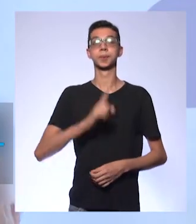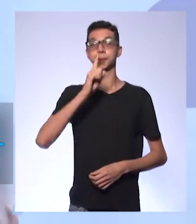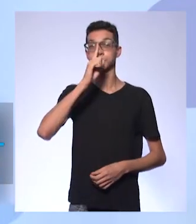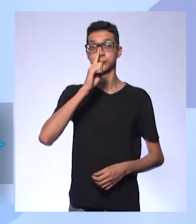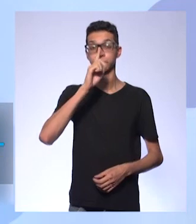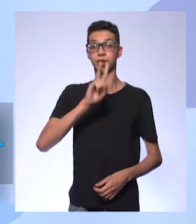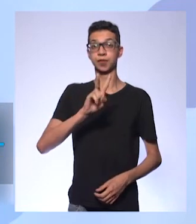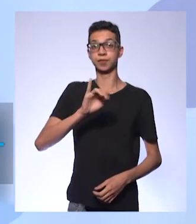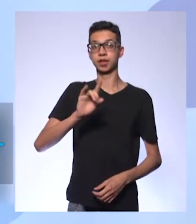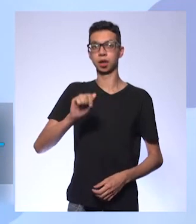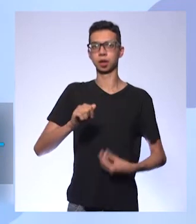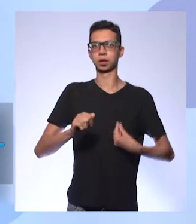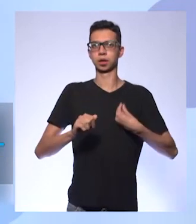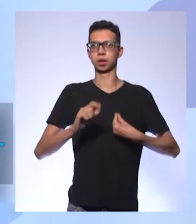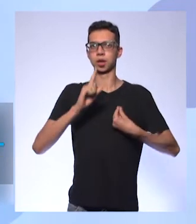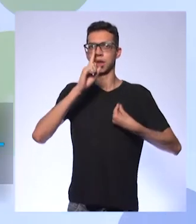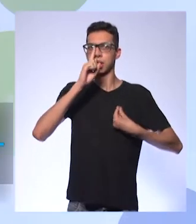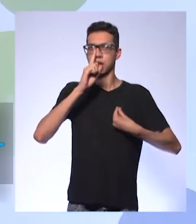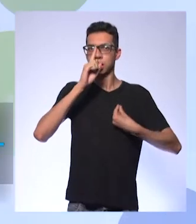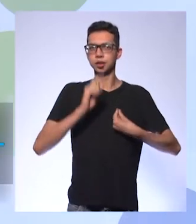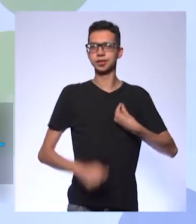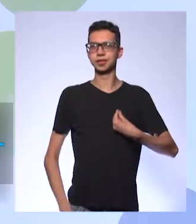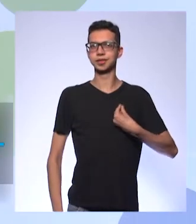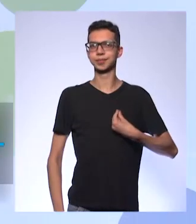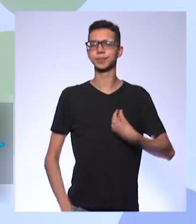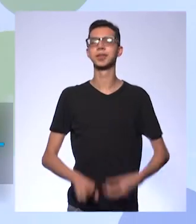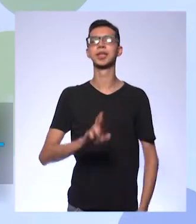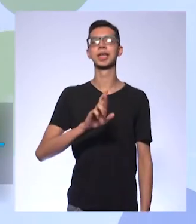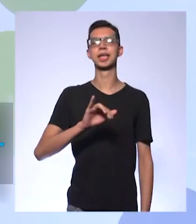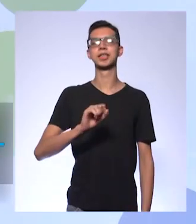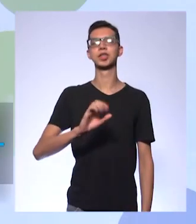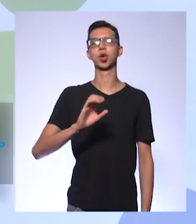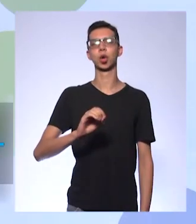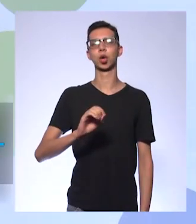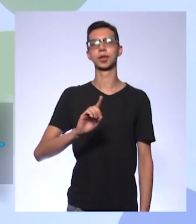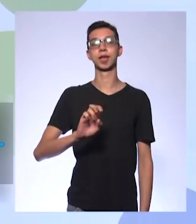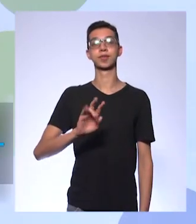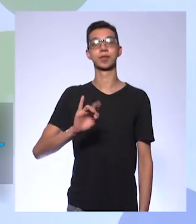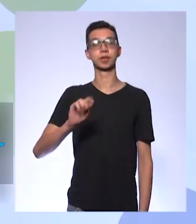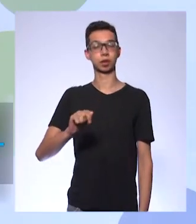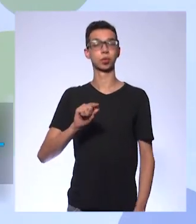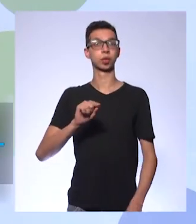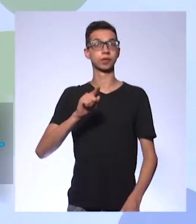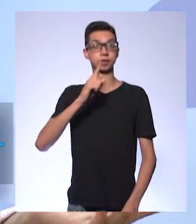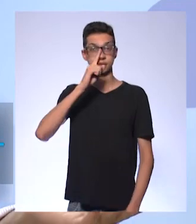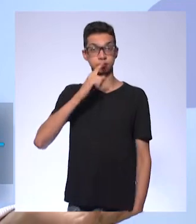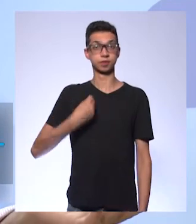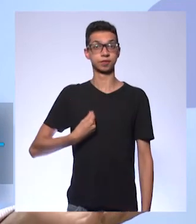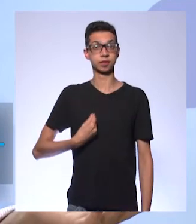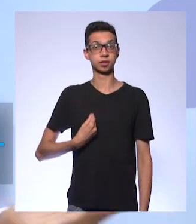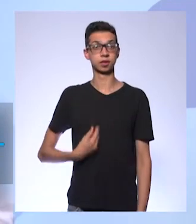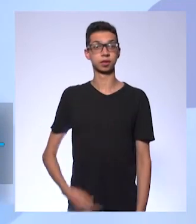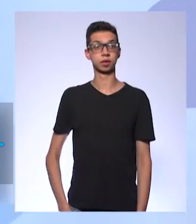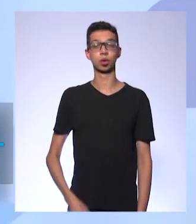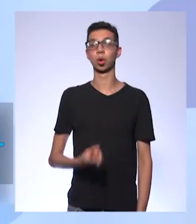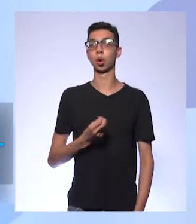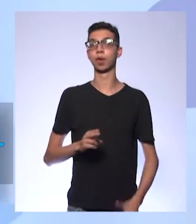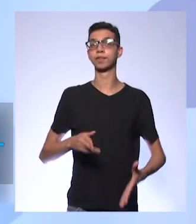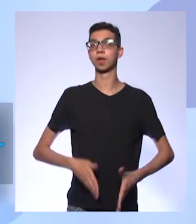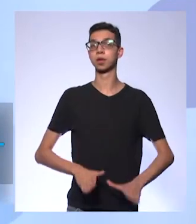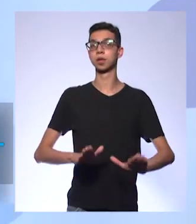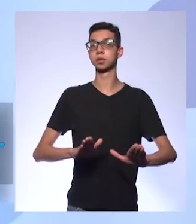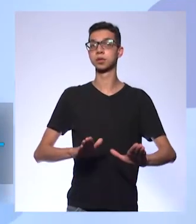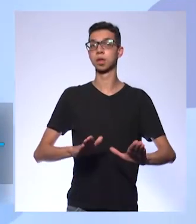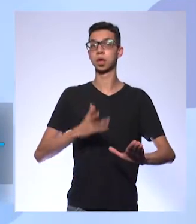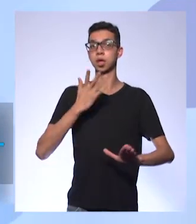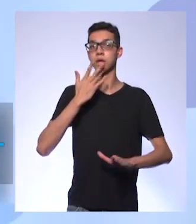de vida. Você tá Ué, arriscando a viver, ué, não é? ué, ou vai nascer uma criança por causa disso, né? Não sei. Não